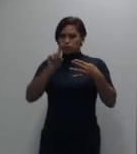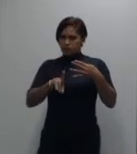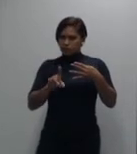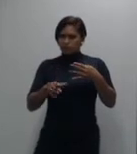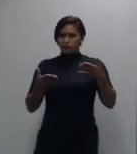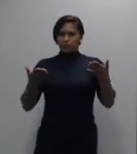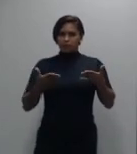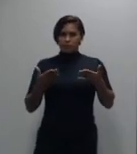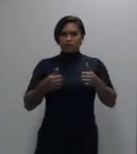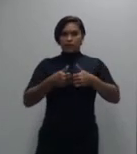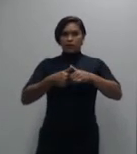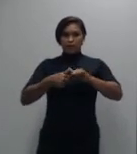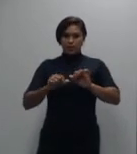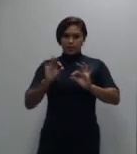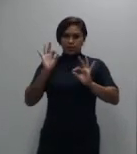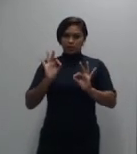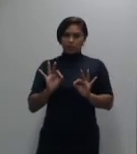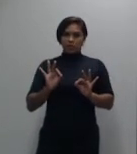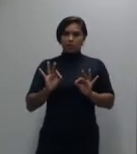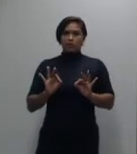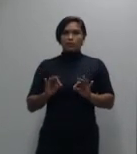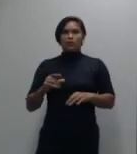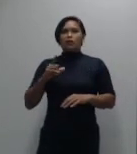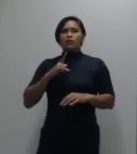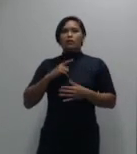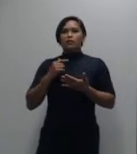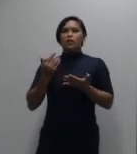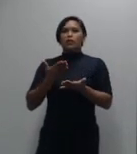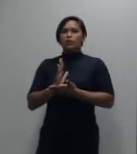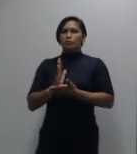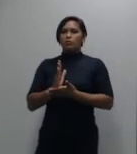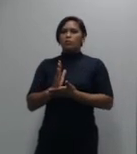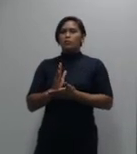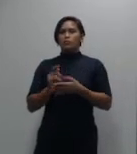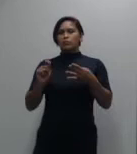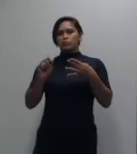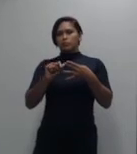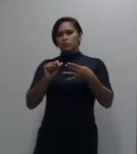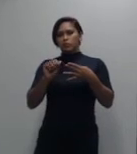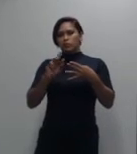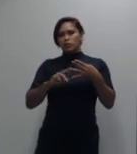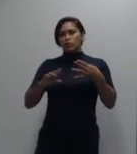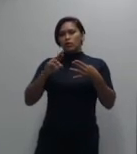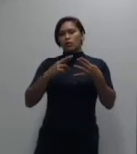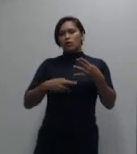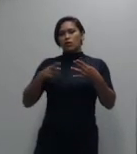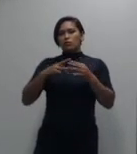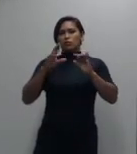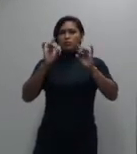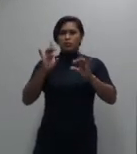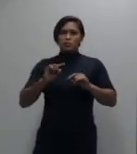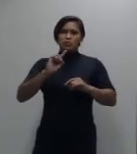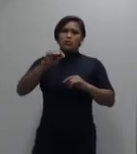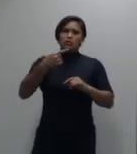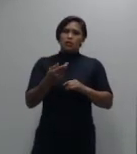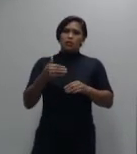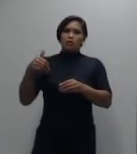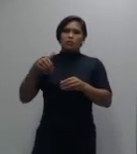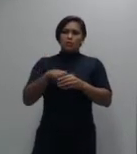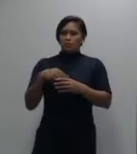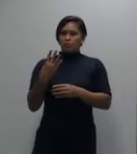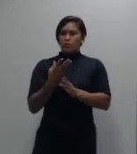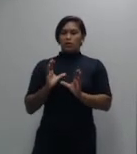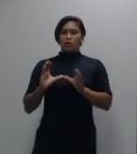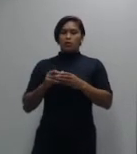bom então é ouvir o provimento do agravo e do recurso especial posteriormente adotado pela quarta turma